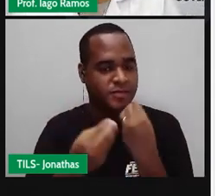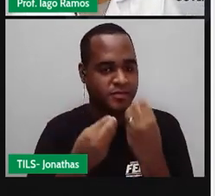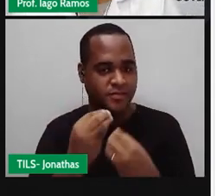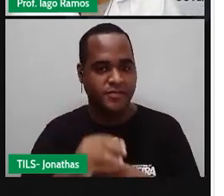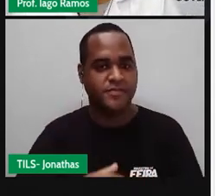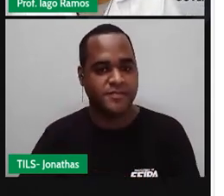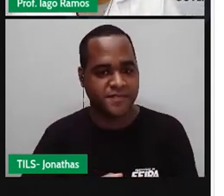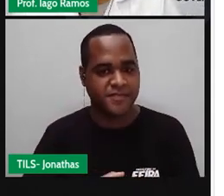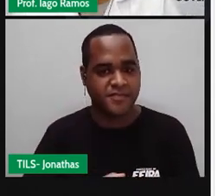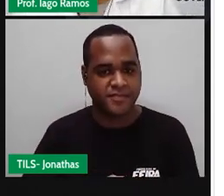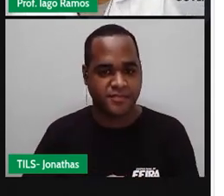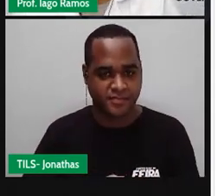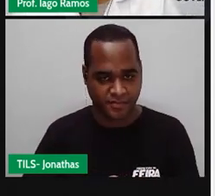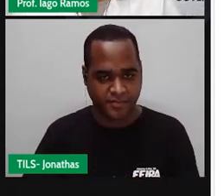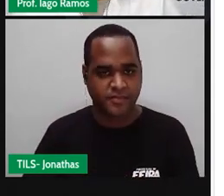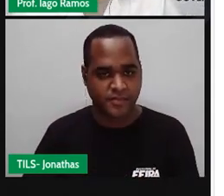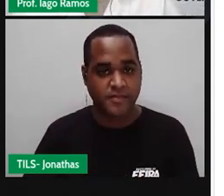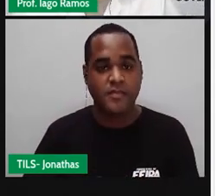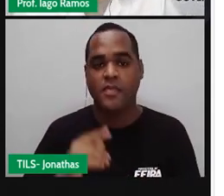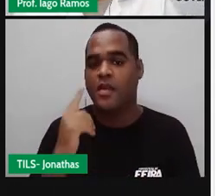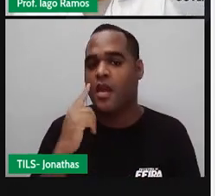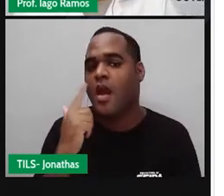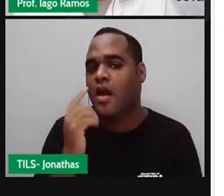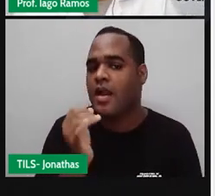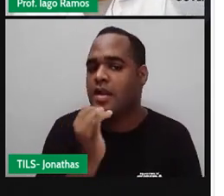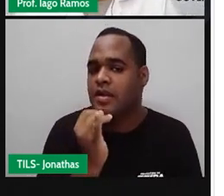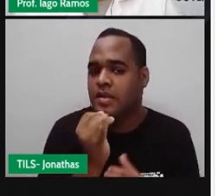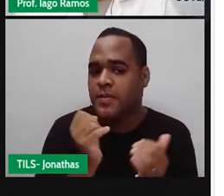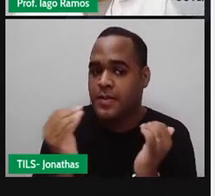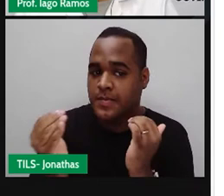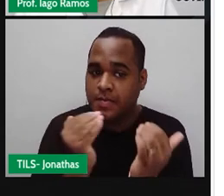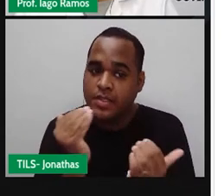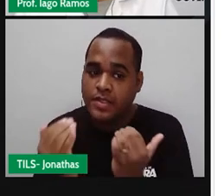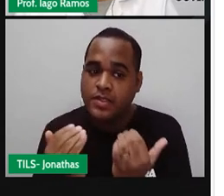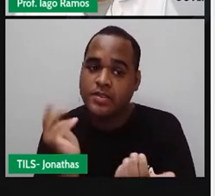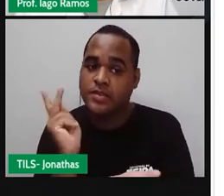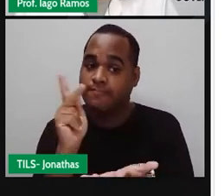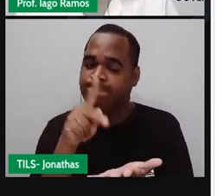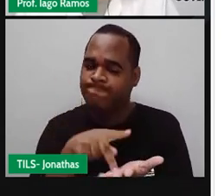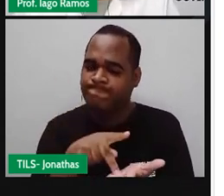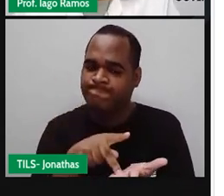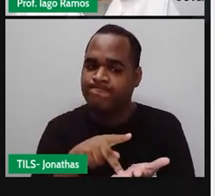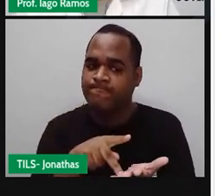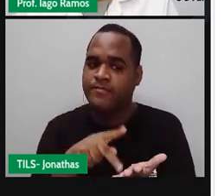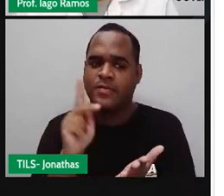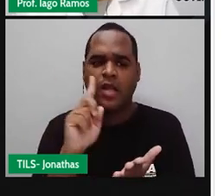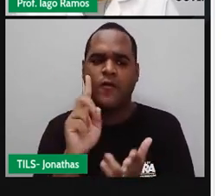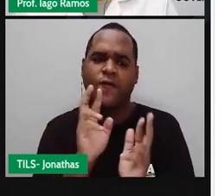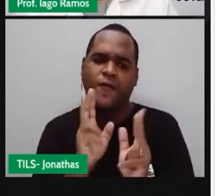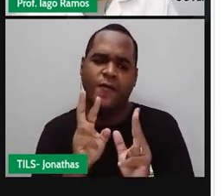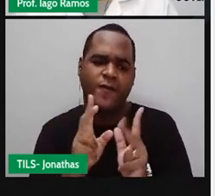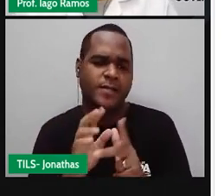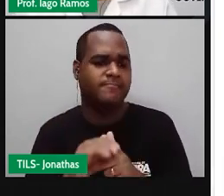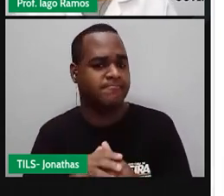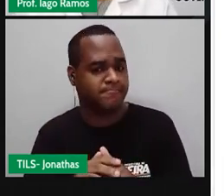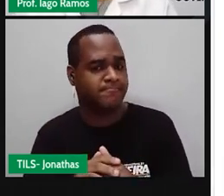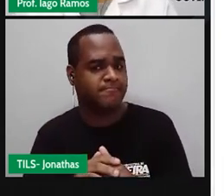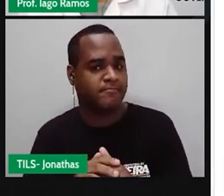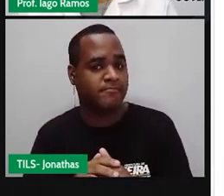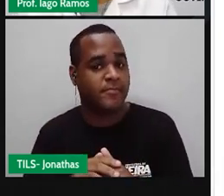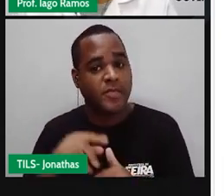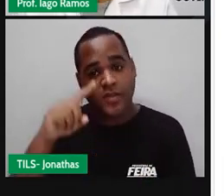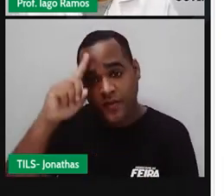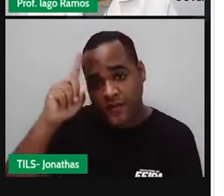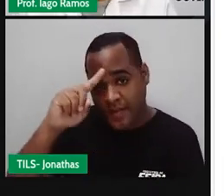primeiro eu quero que você saiba o seguinte essa situação que tá aqui é uma situação hipotética é uma é